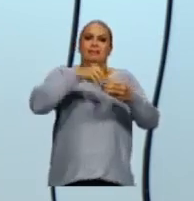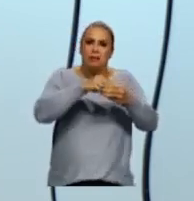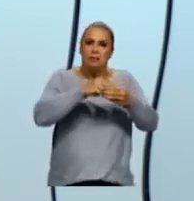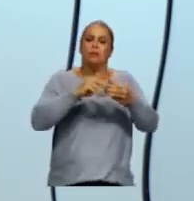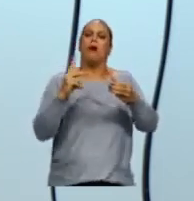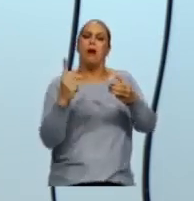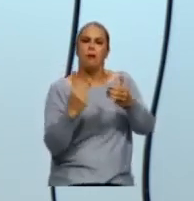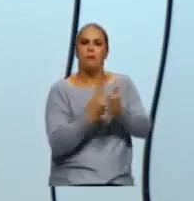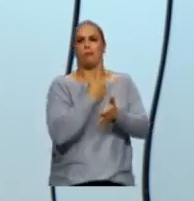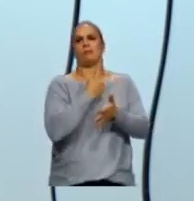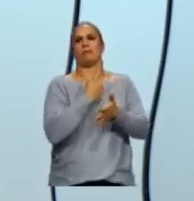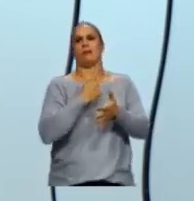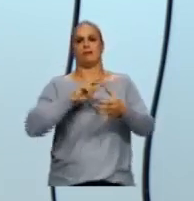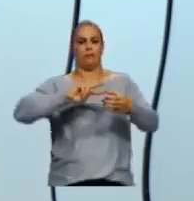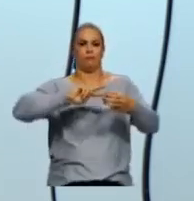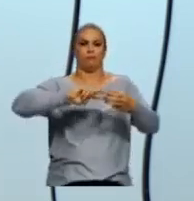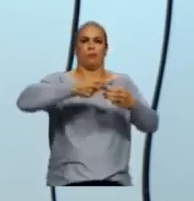células ricas em oxigênio,